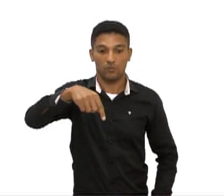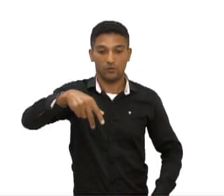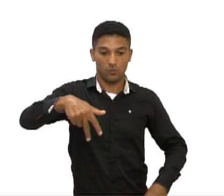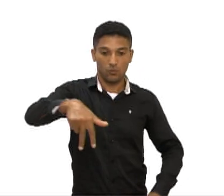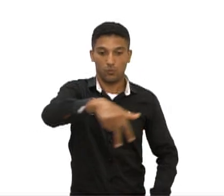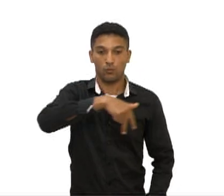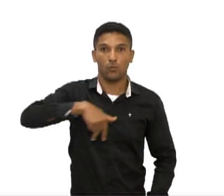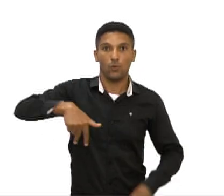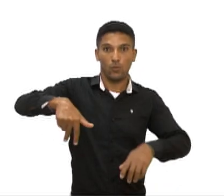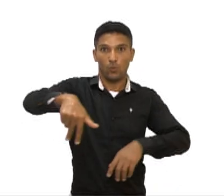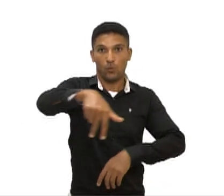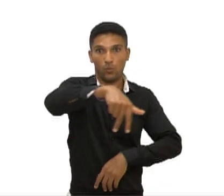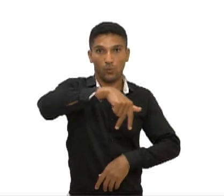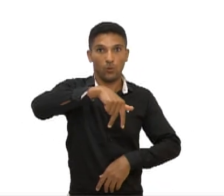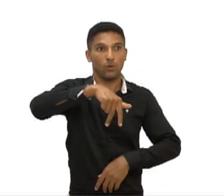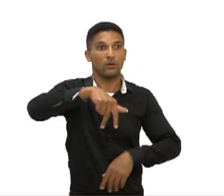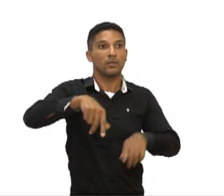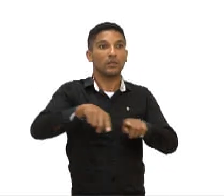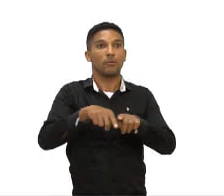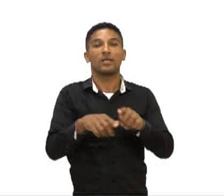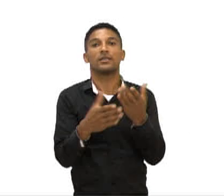das fitas.